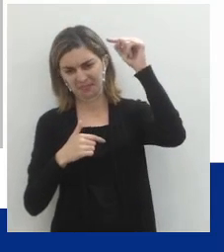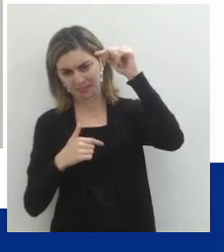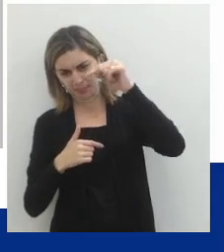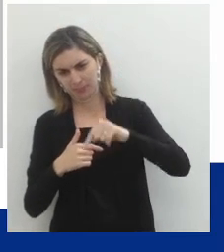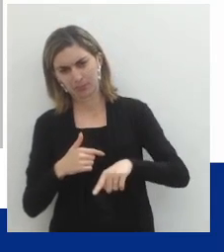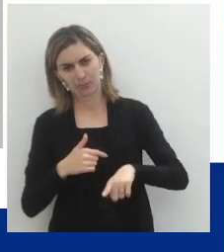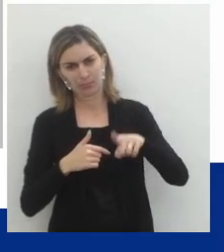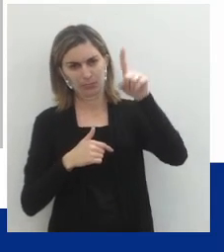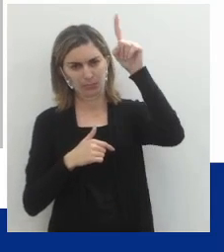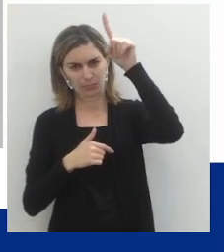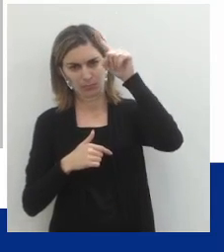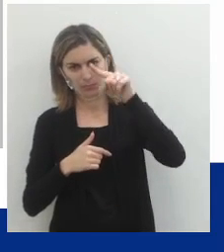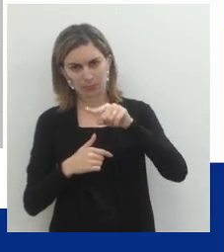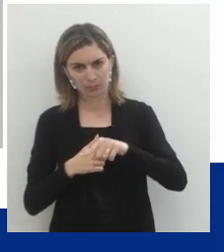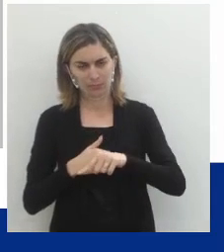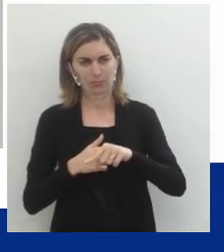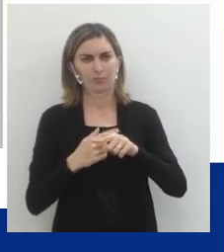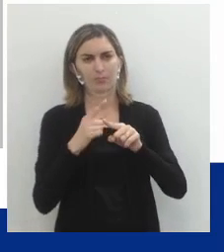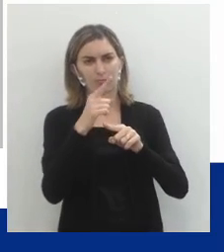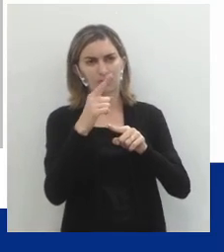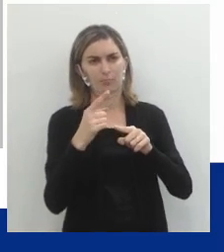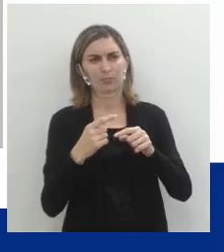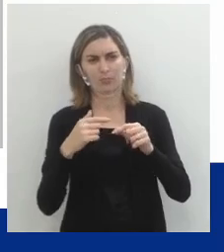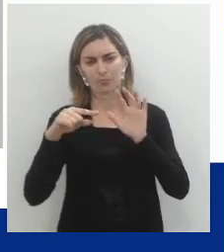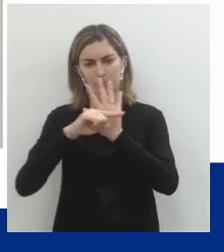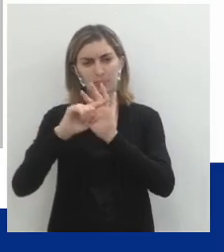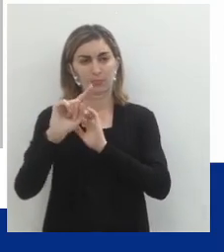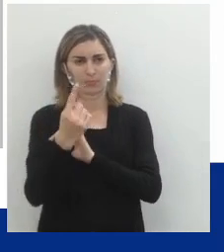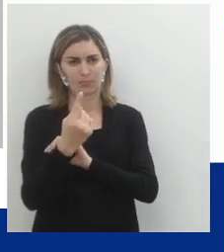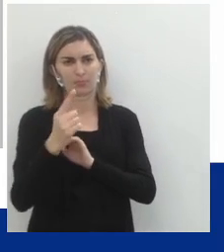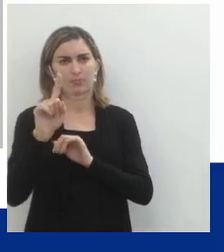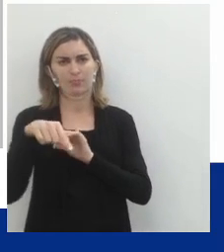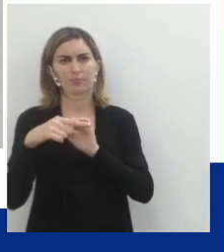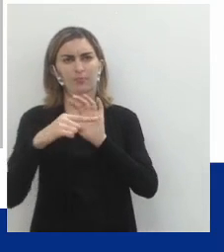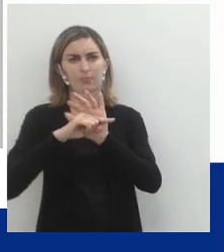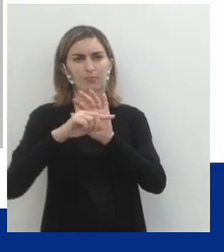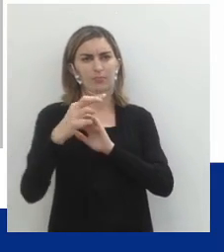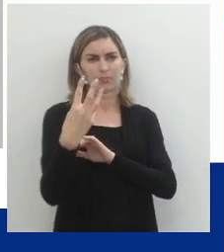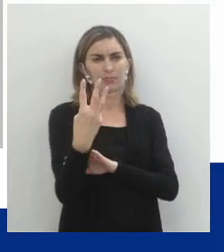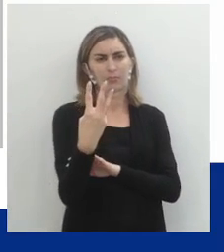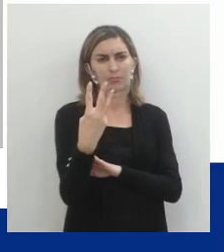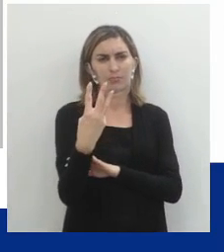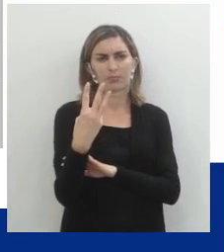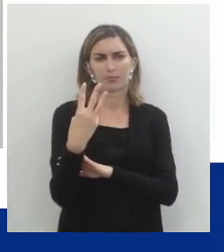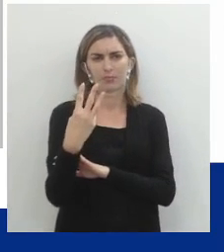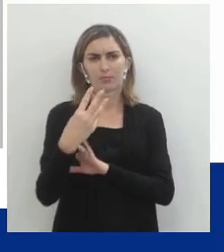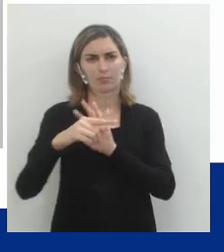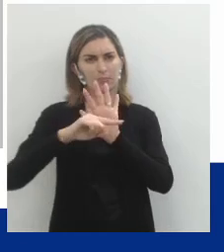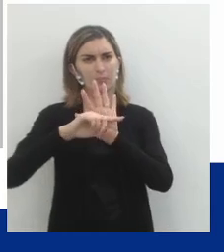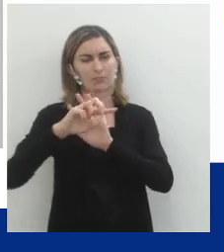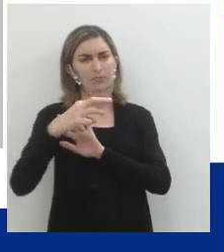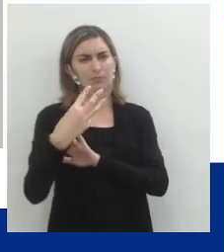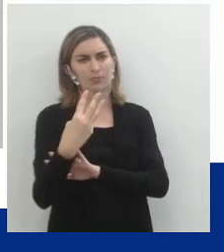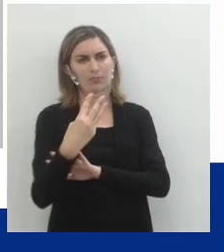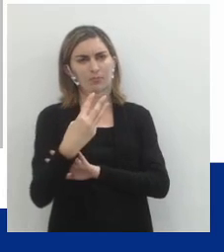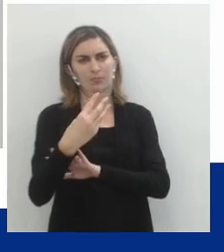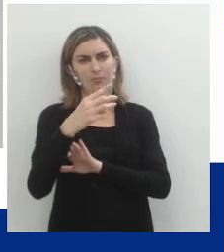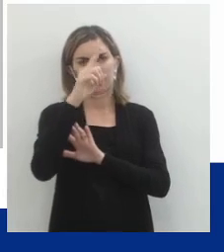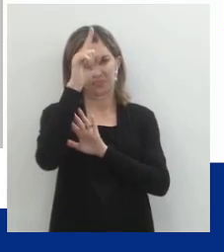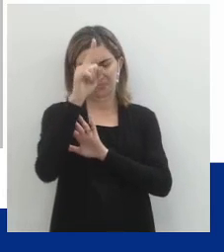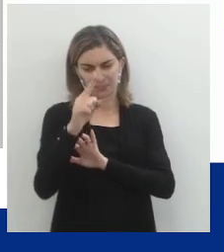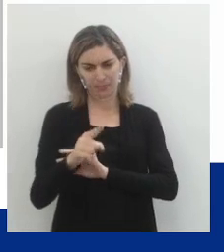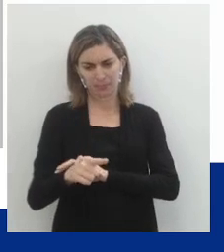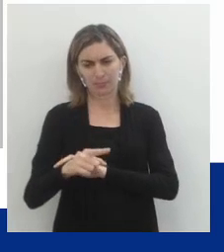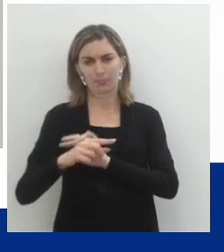ó. Desceu. E no lugar de ir para o menos 1, ela vem aqui para o menos 3, Robertão. Ó, ela vem para cá, ó. Ela desce